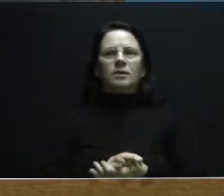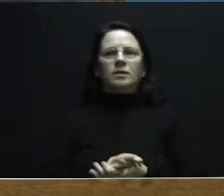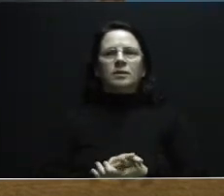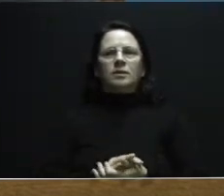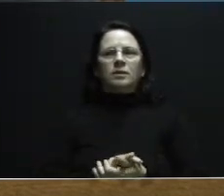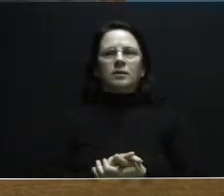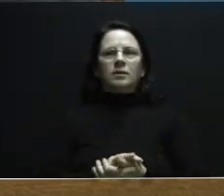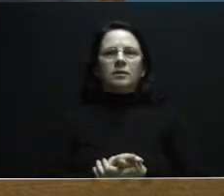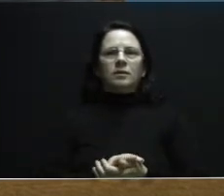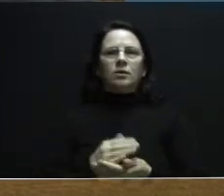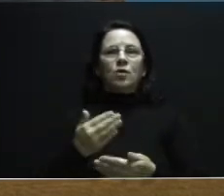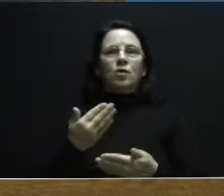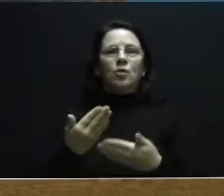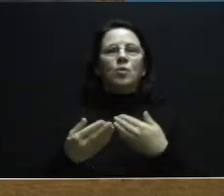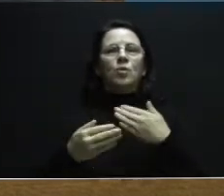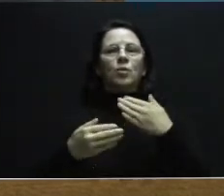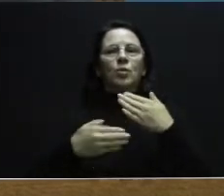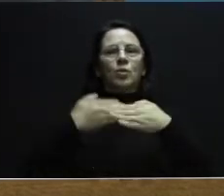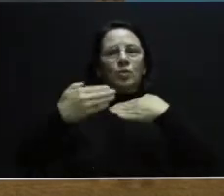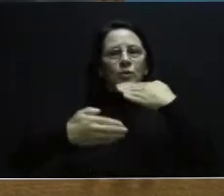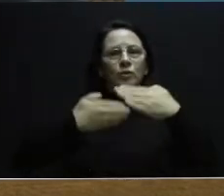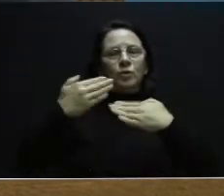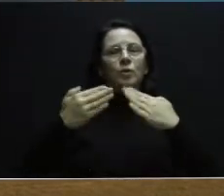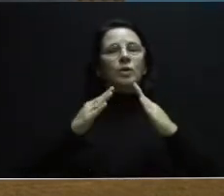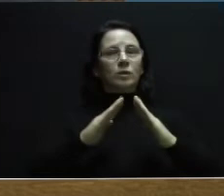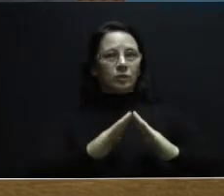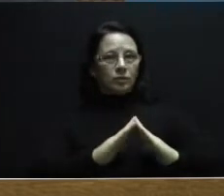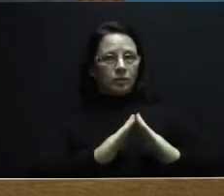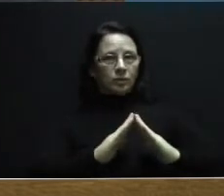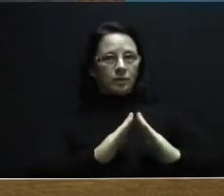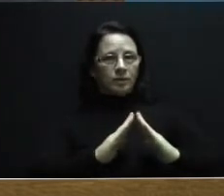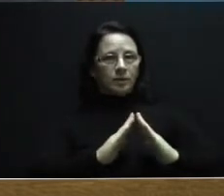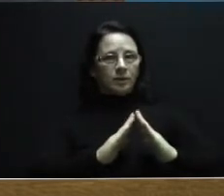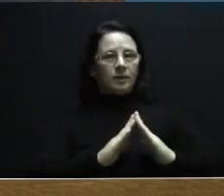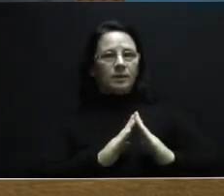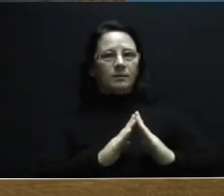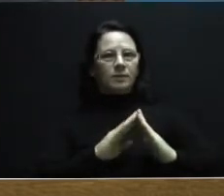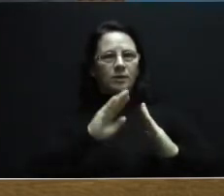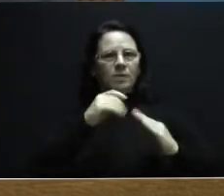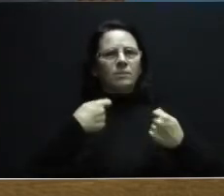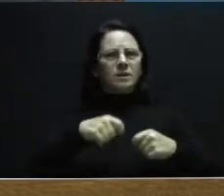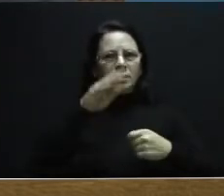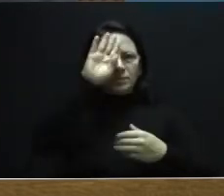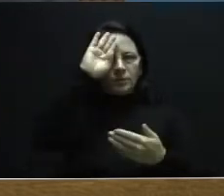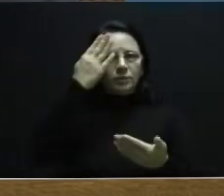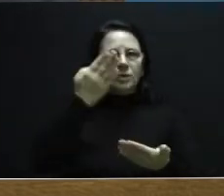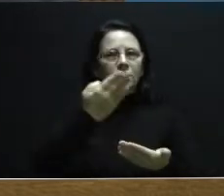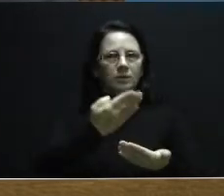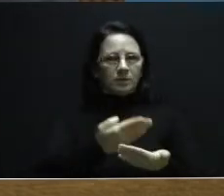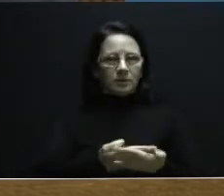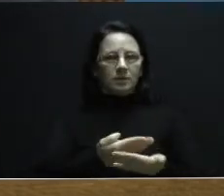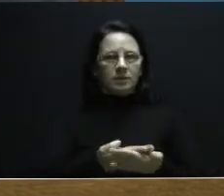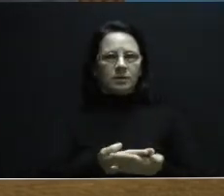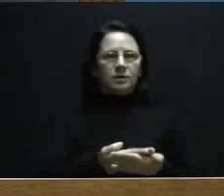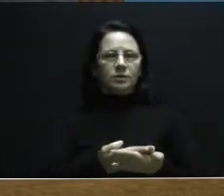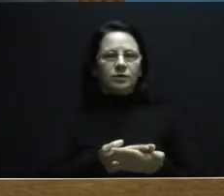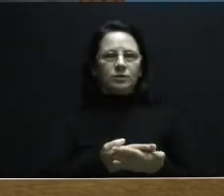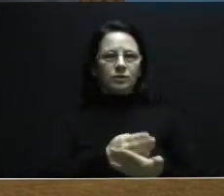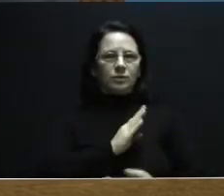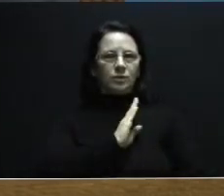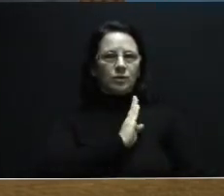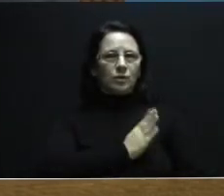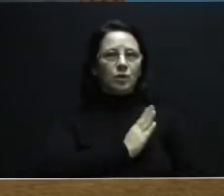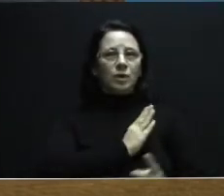pessoa, na verdade, a gente tem que acreditar na gente. A casa de Deus é o coração de cada um de